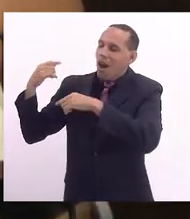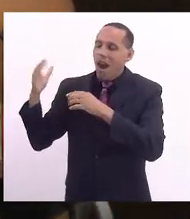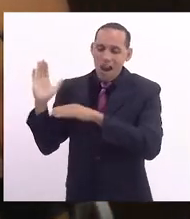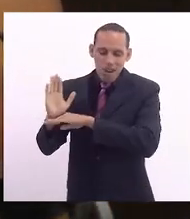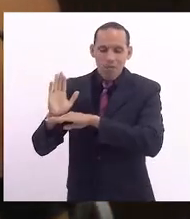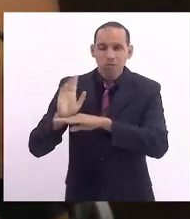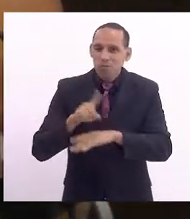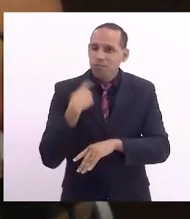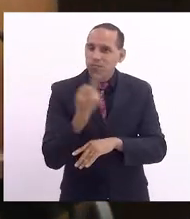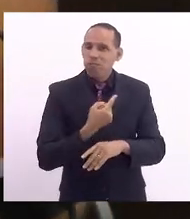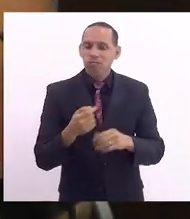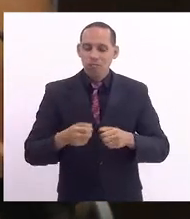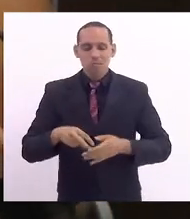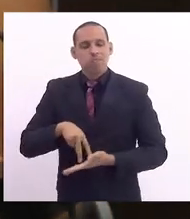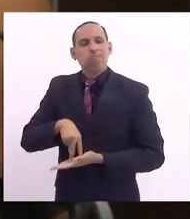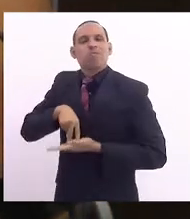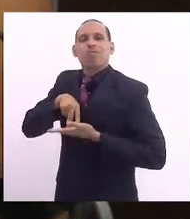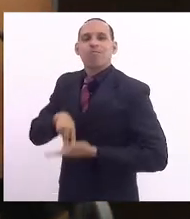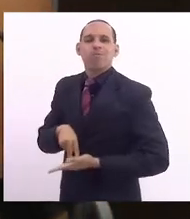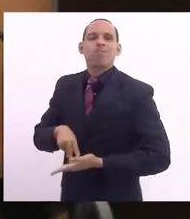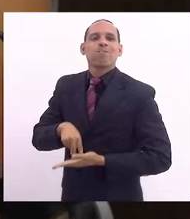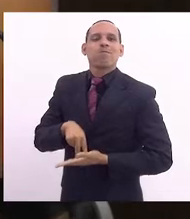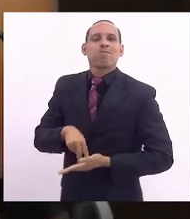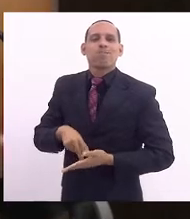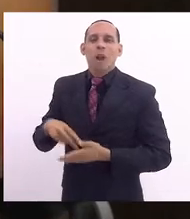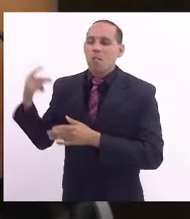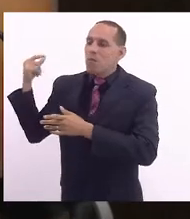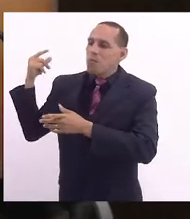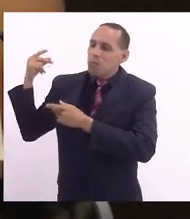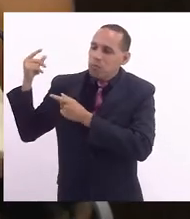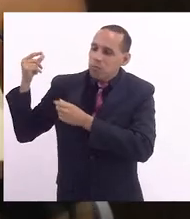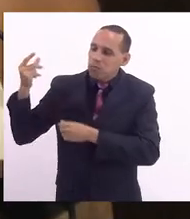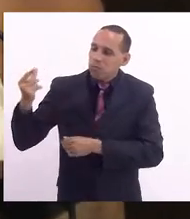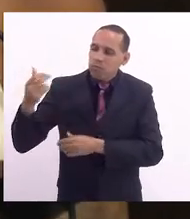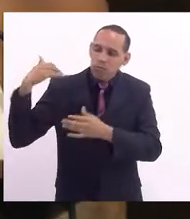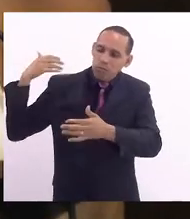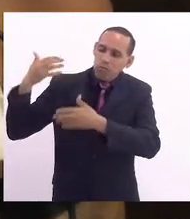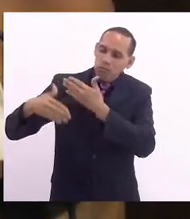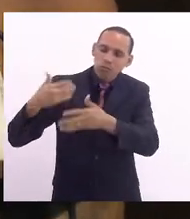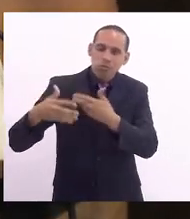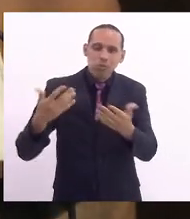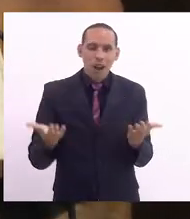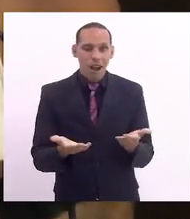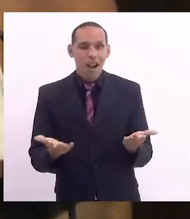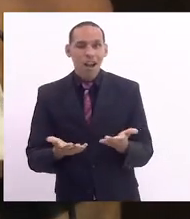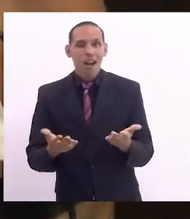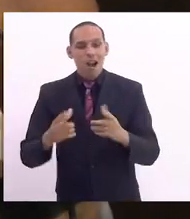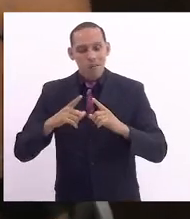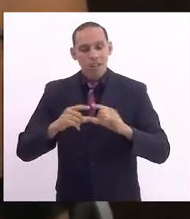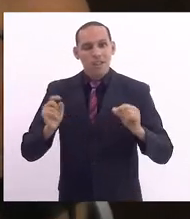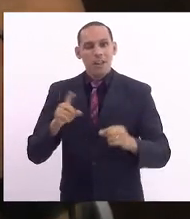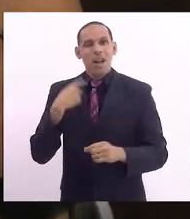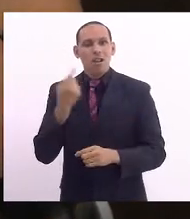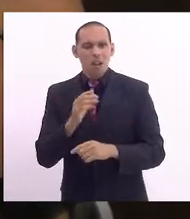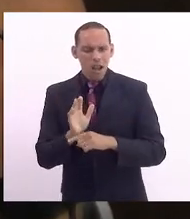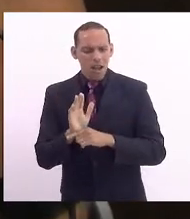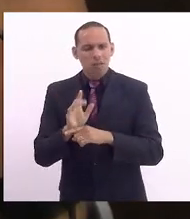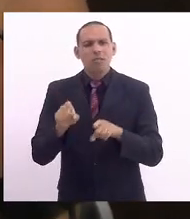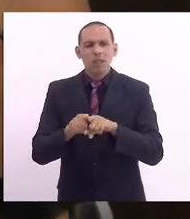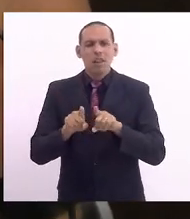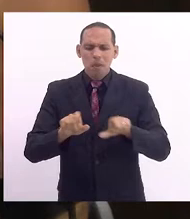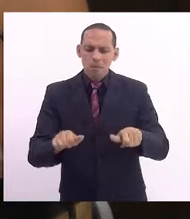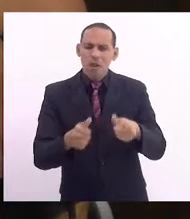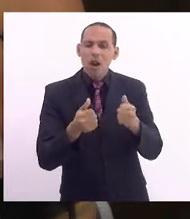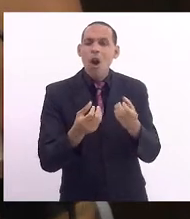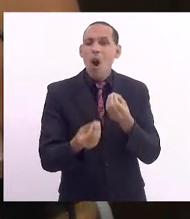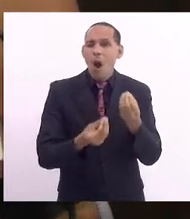pé ao longo da história, ela também se manifesta em ações para reparação. Lá em Brasília, nós apresentamos, em conjunto com a, OAB,